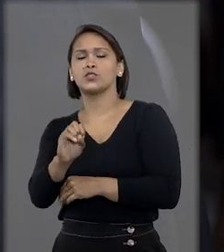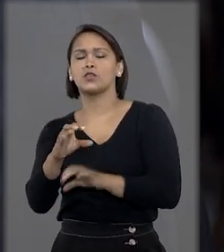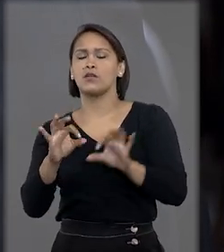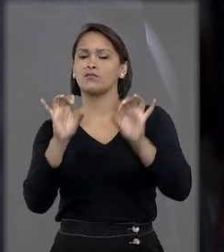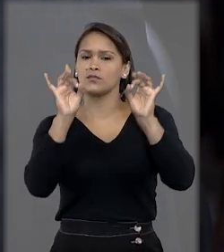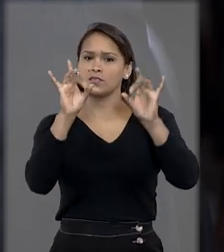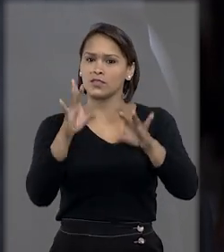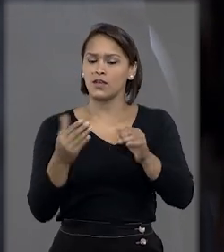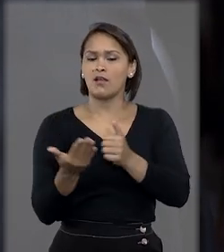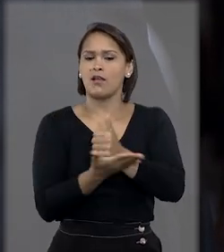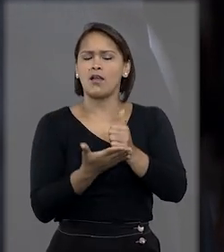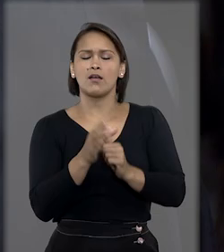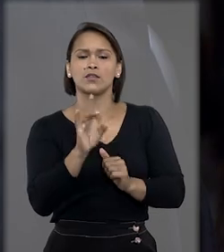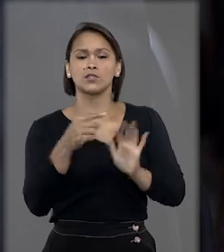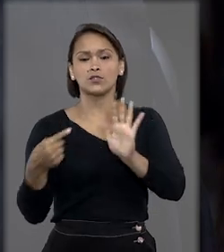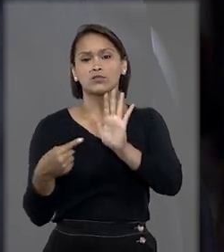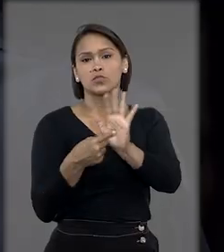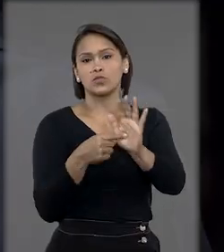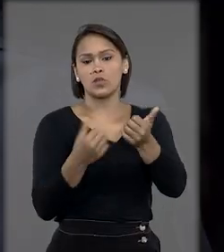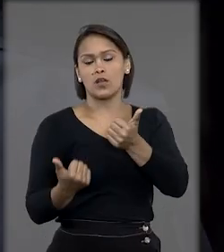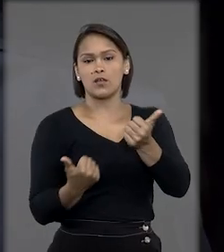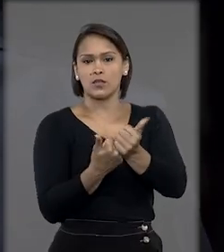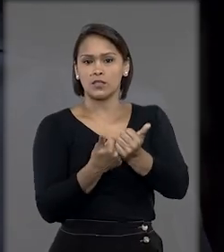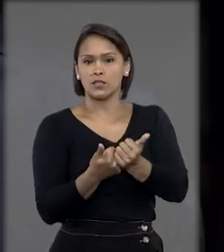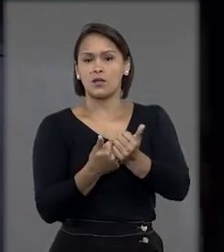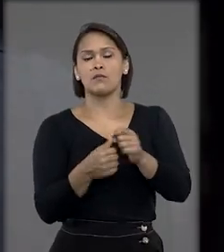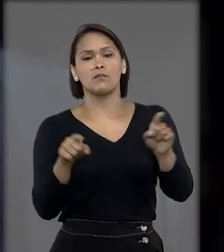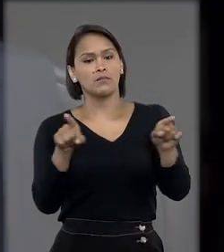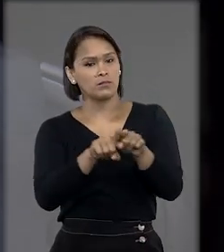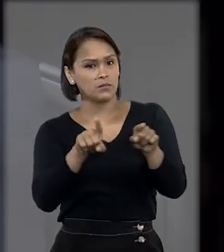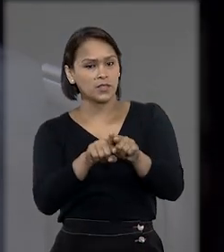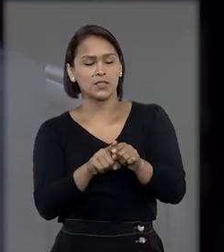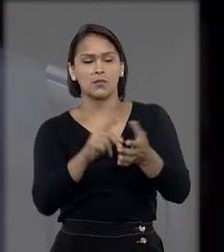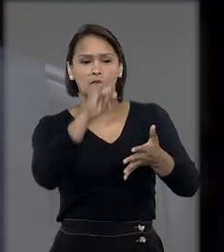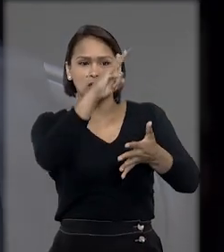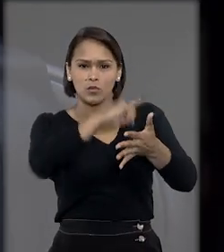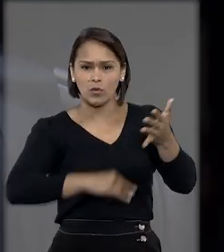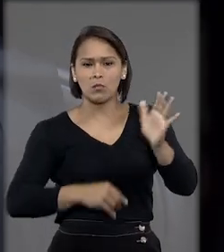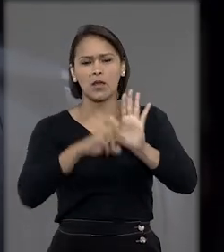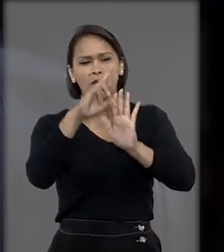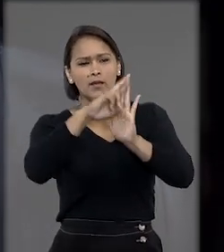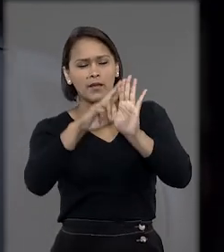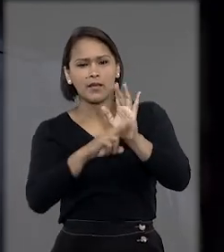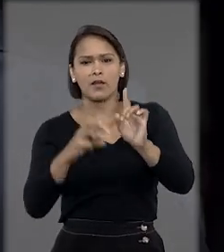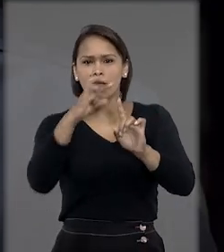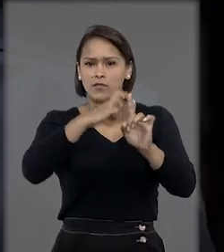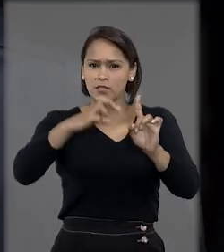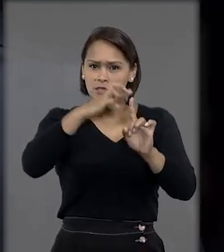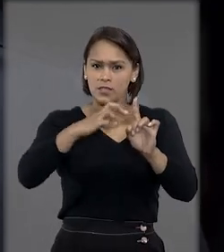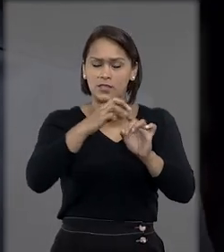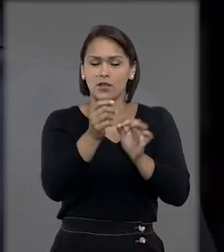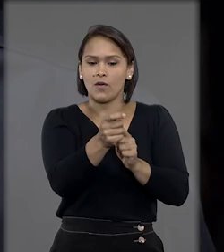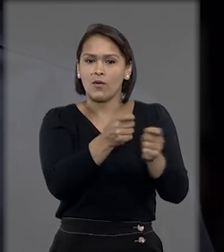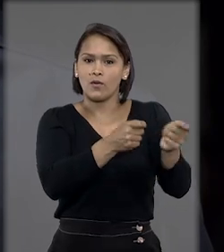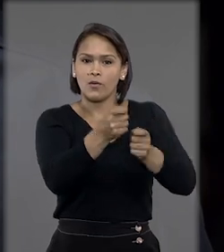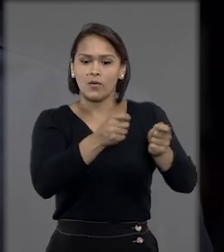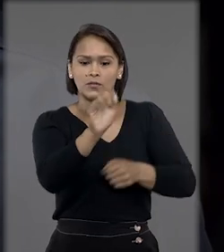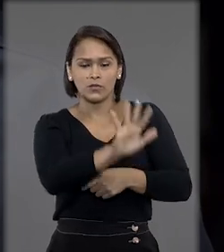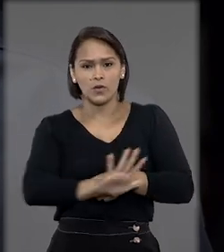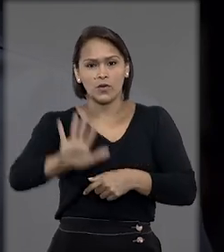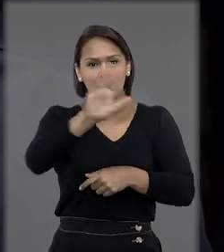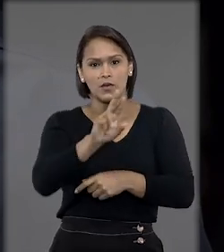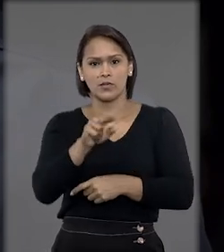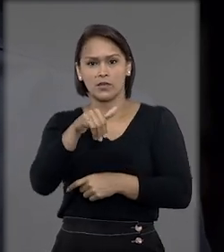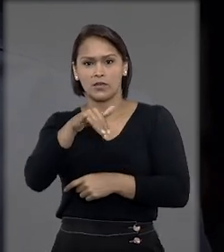destacou que a denúncia estando parada não só na colaboração premiada mas em documentos como relatórios de fiscalização da